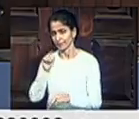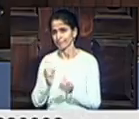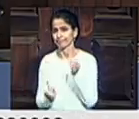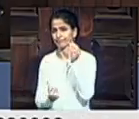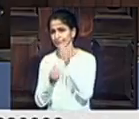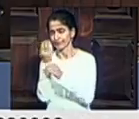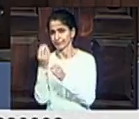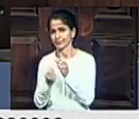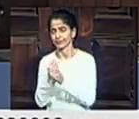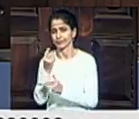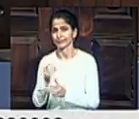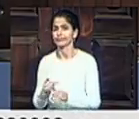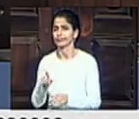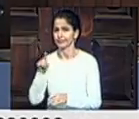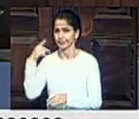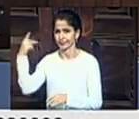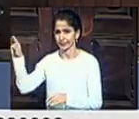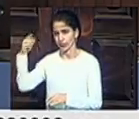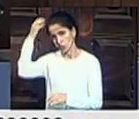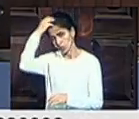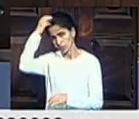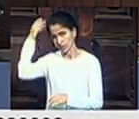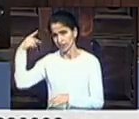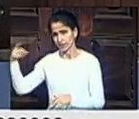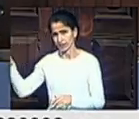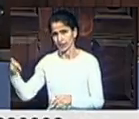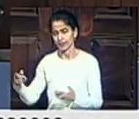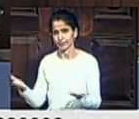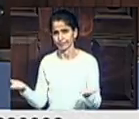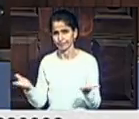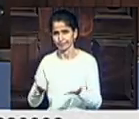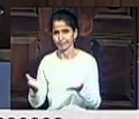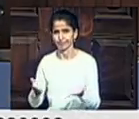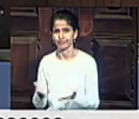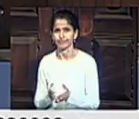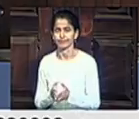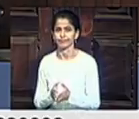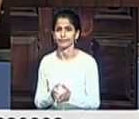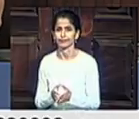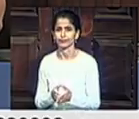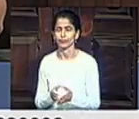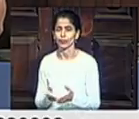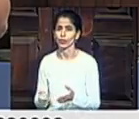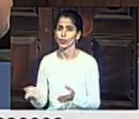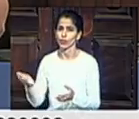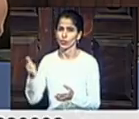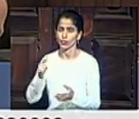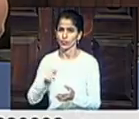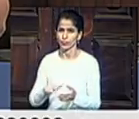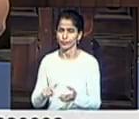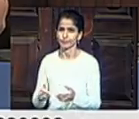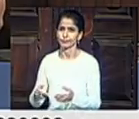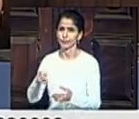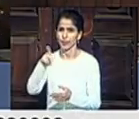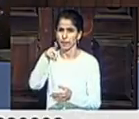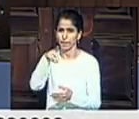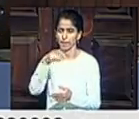criou esta crise, agora o governador do